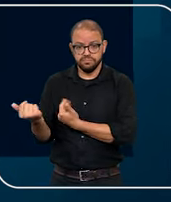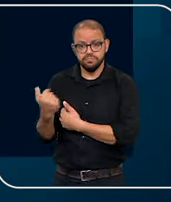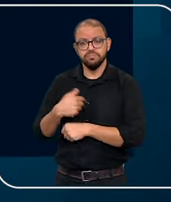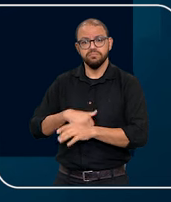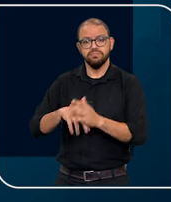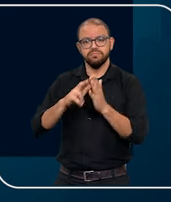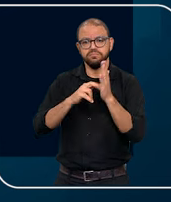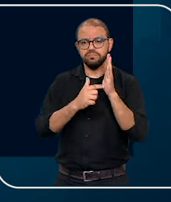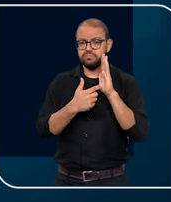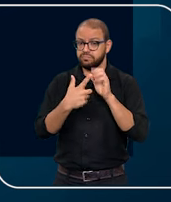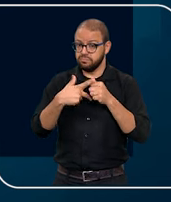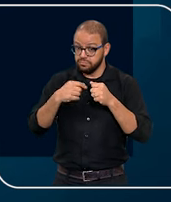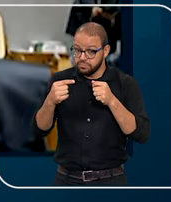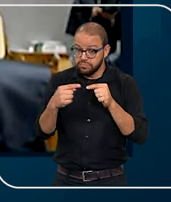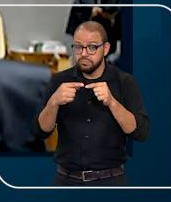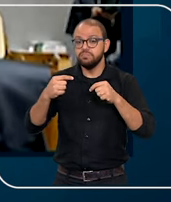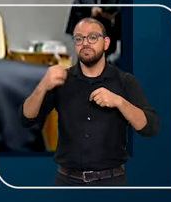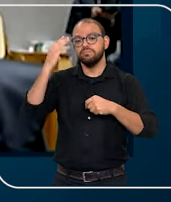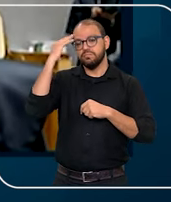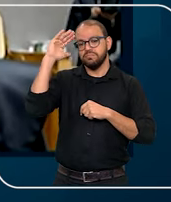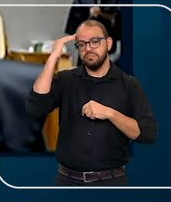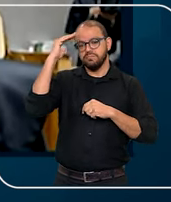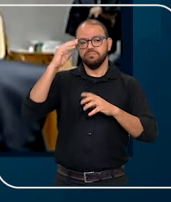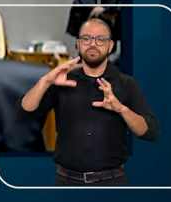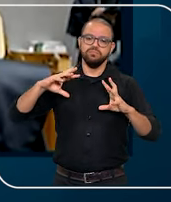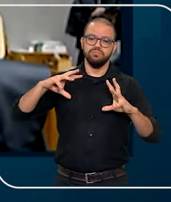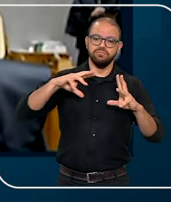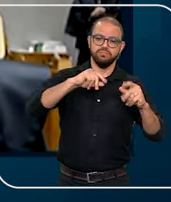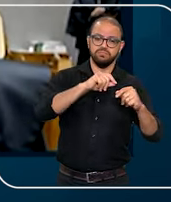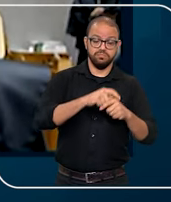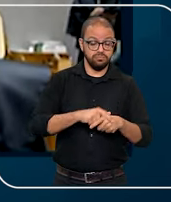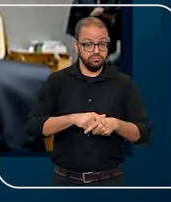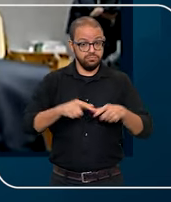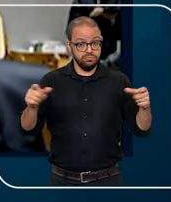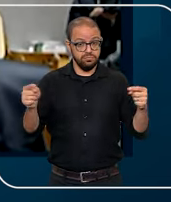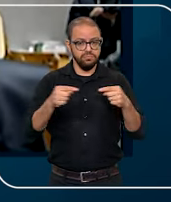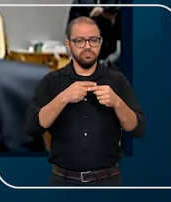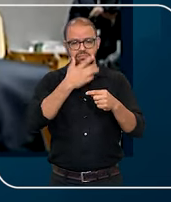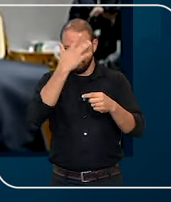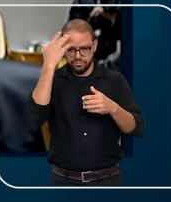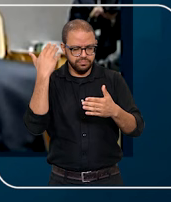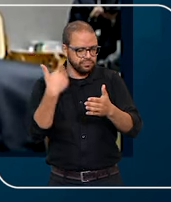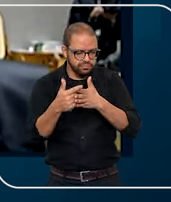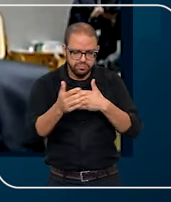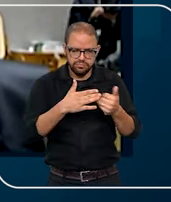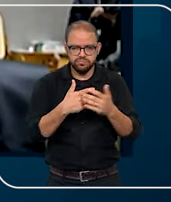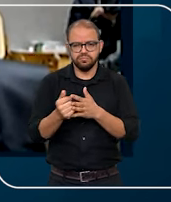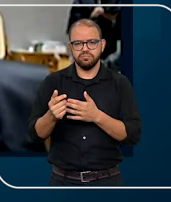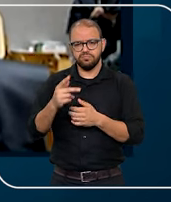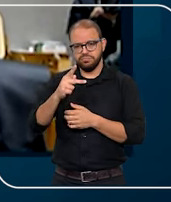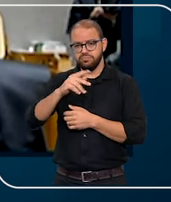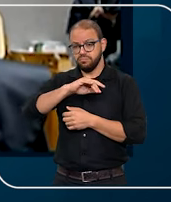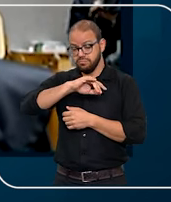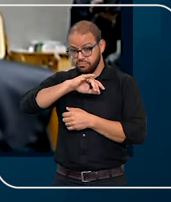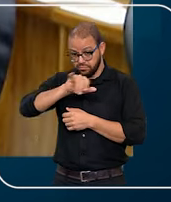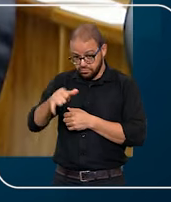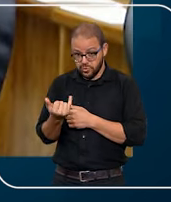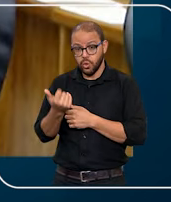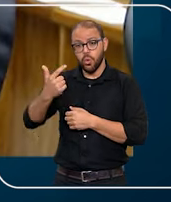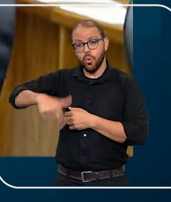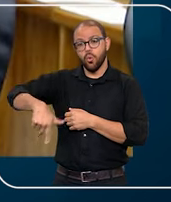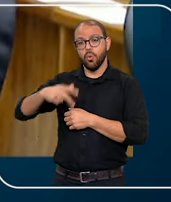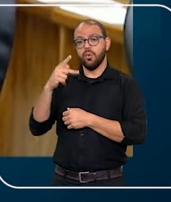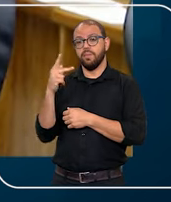adolescente. Para o relator, o artigo em questão deve ser interpretado de forma abrangente, aplicando-se a qualquer pessoa física ou jurídica